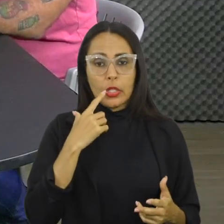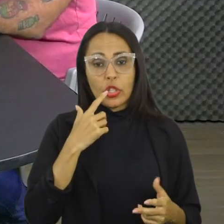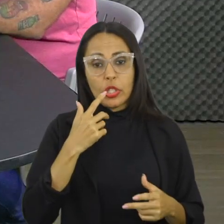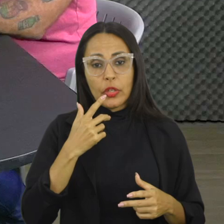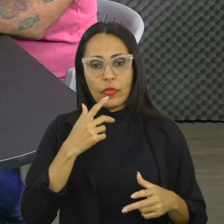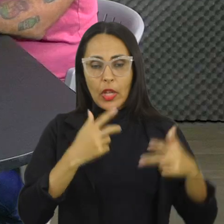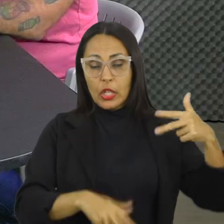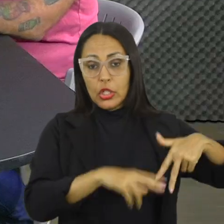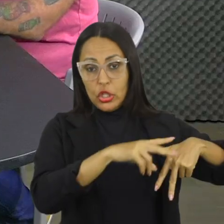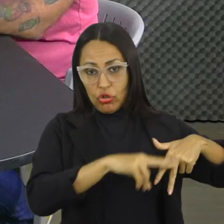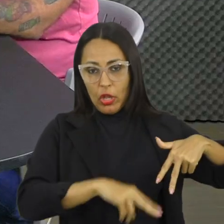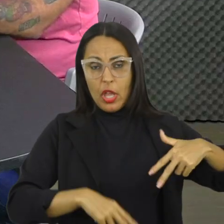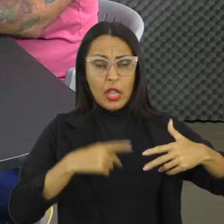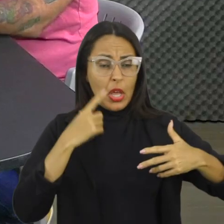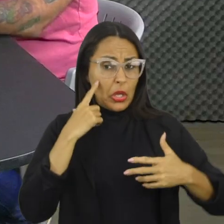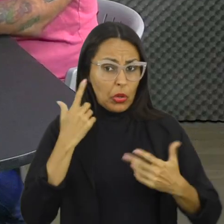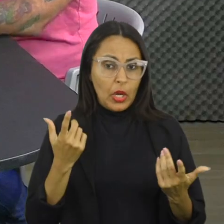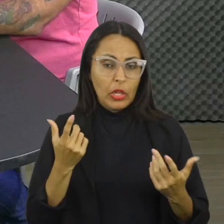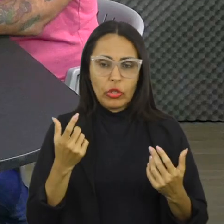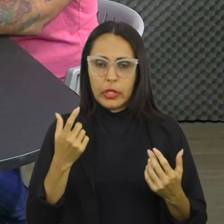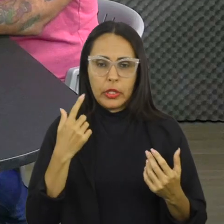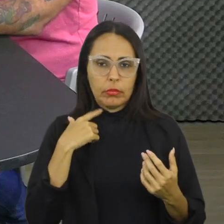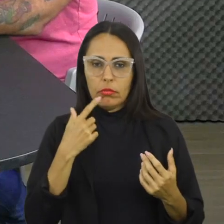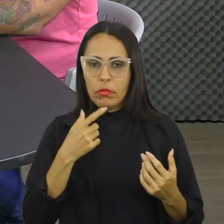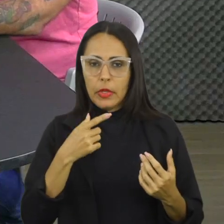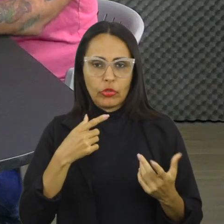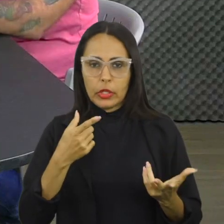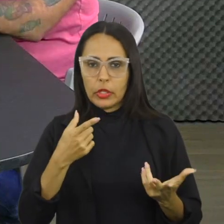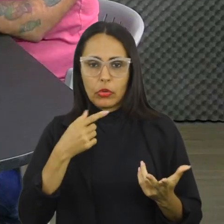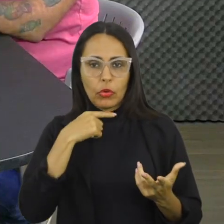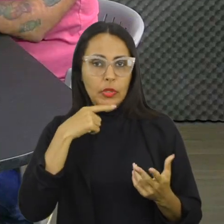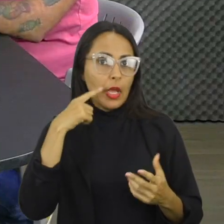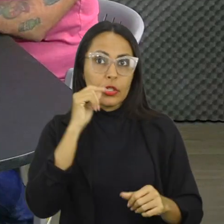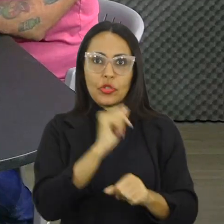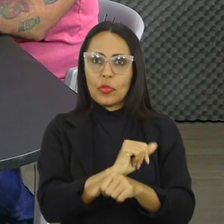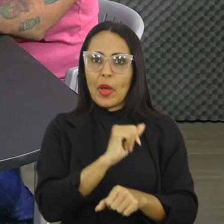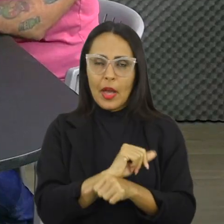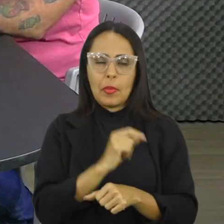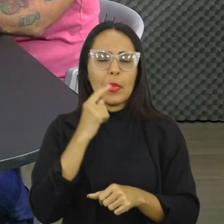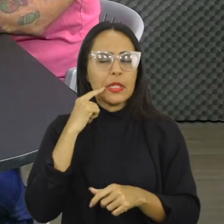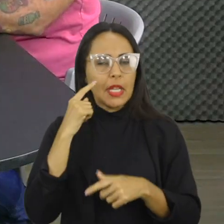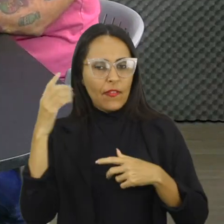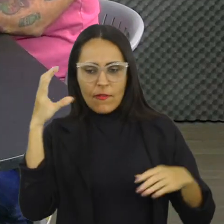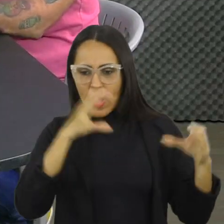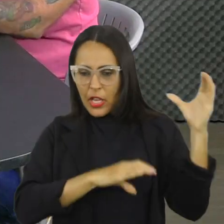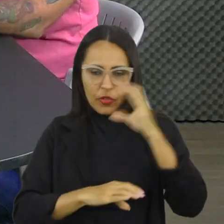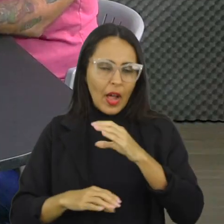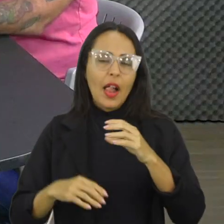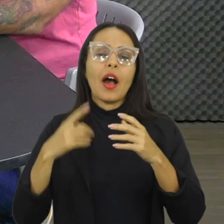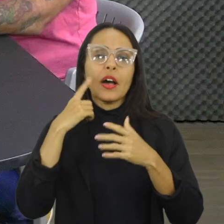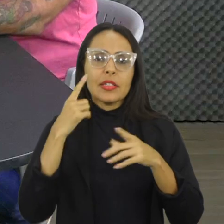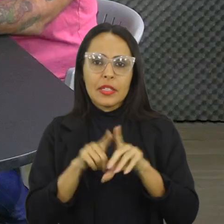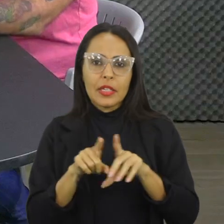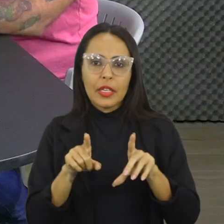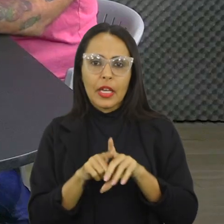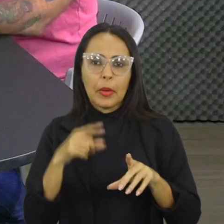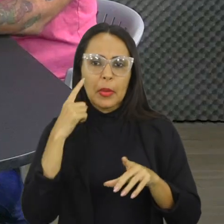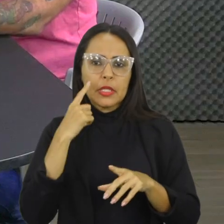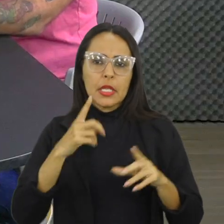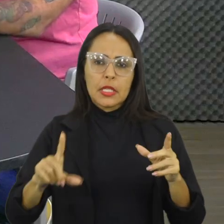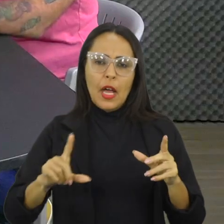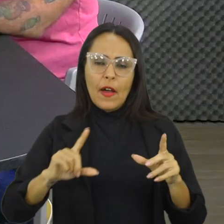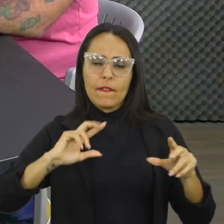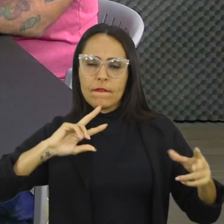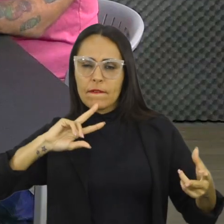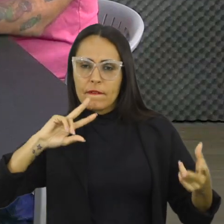falar sobre gênero, não dá para a gente esperar para falar sobre isso, né? Tem que falar de imediato, a gente precisa reverter esse quadro de forma